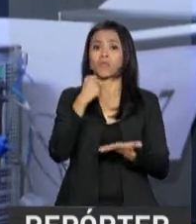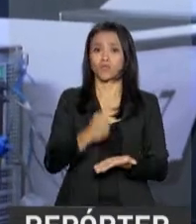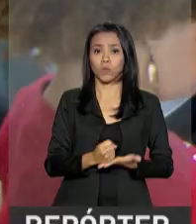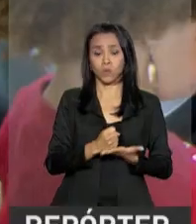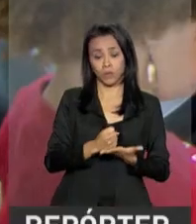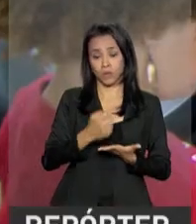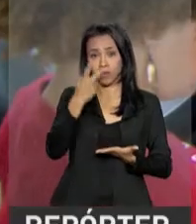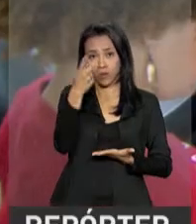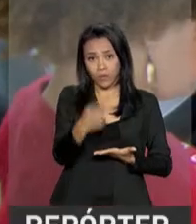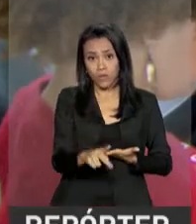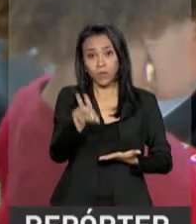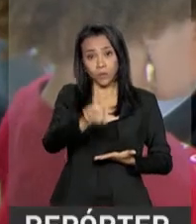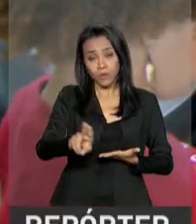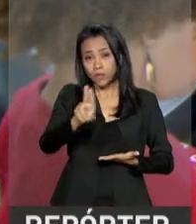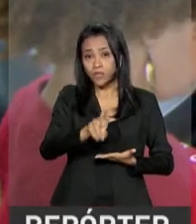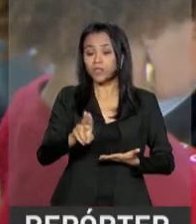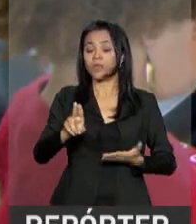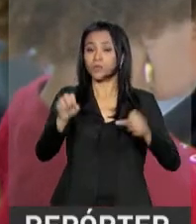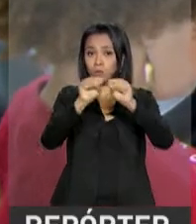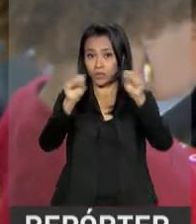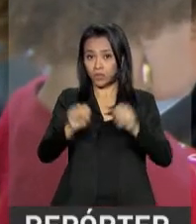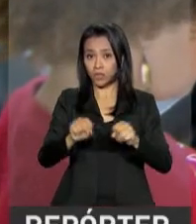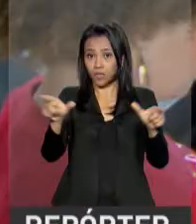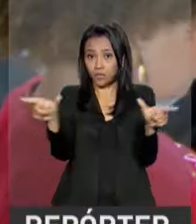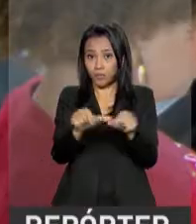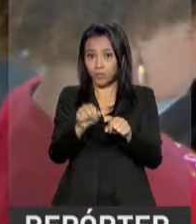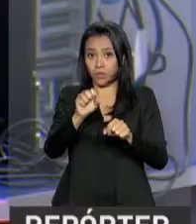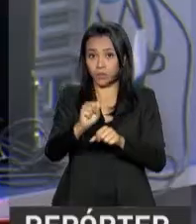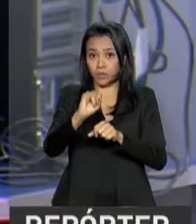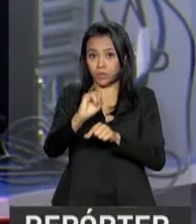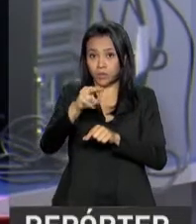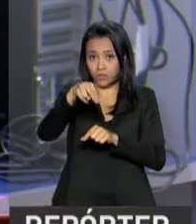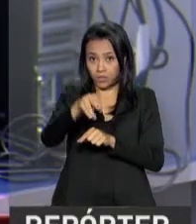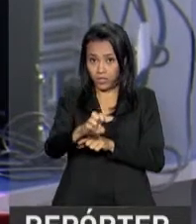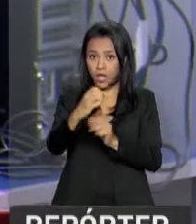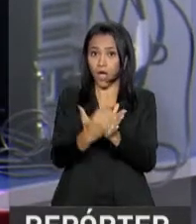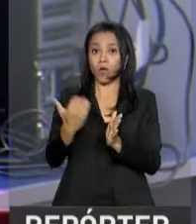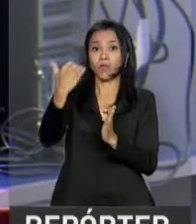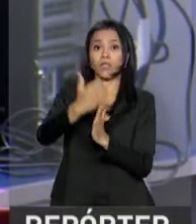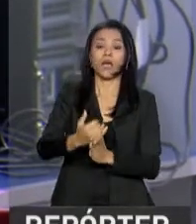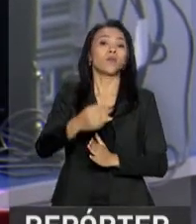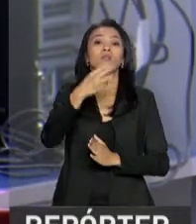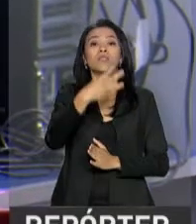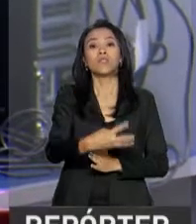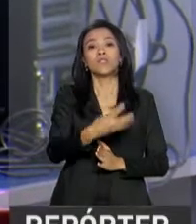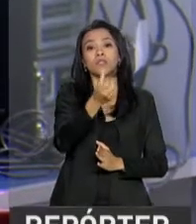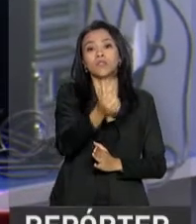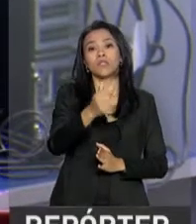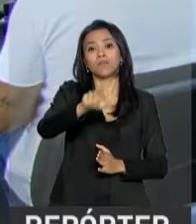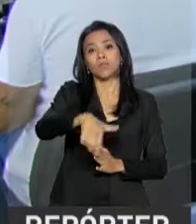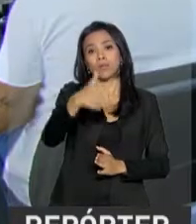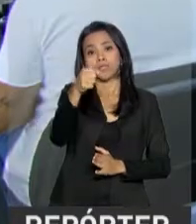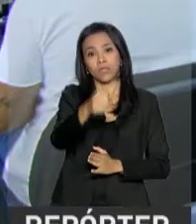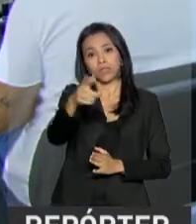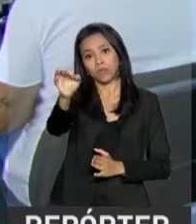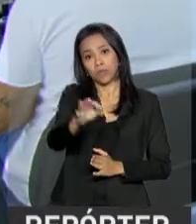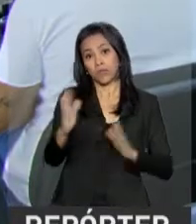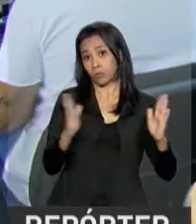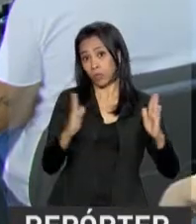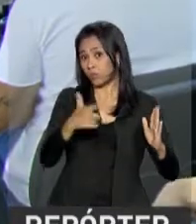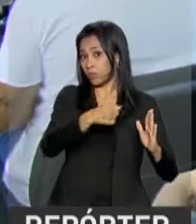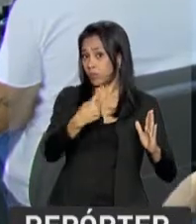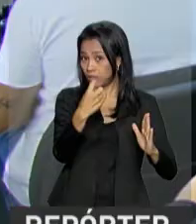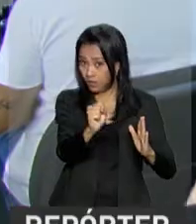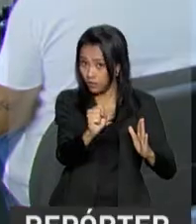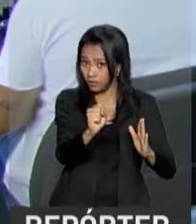por meio do sistema nacional de empregos sine cresceram 36,7 por cento em 2017